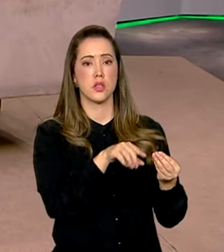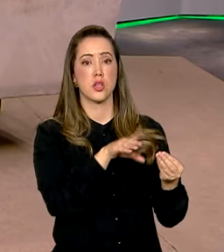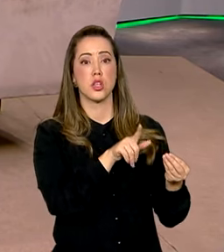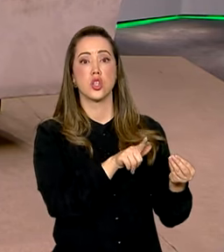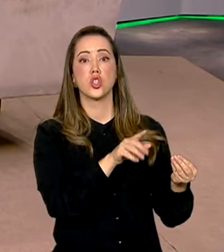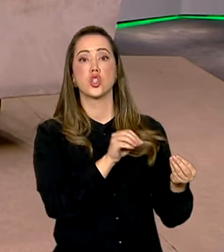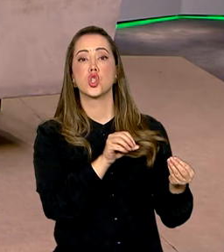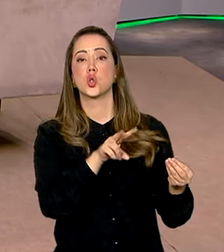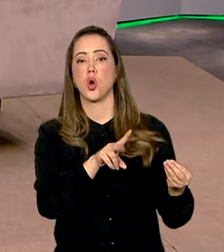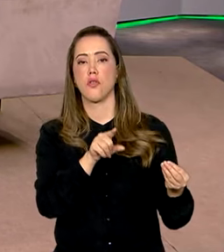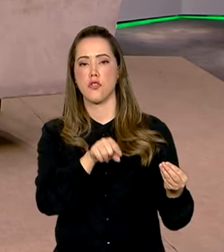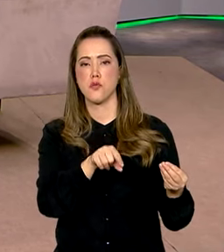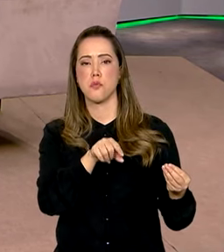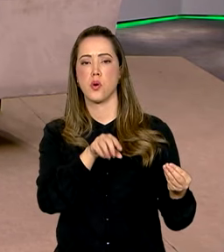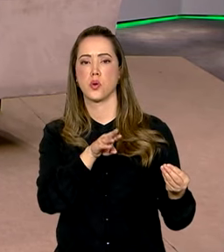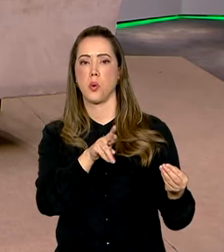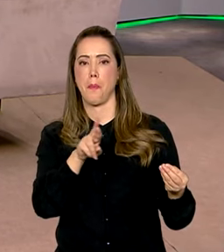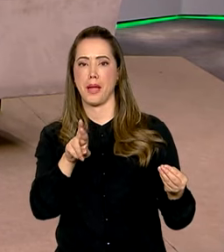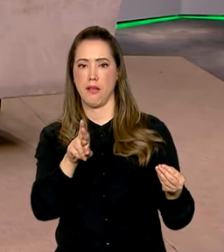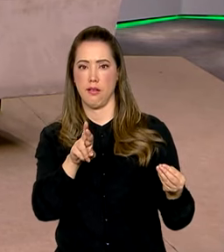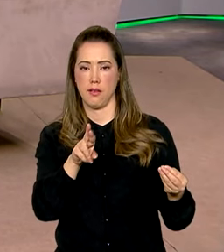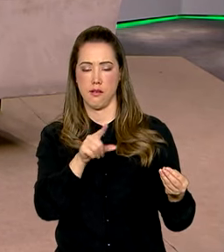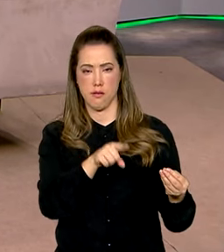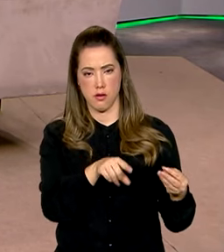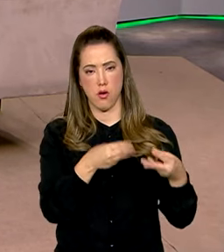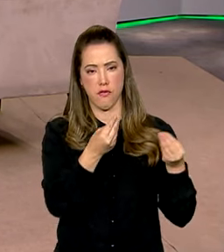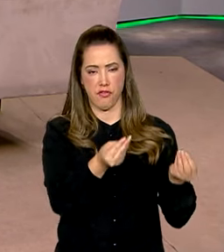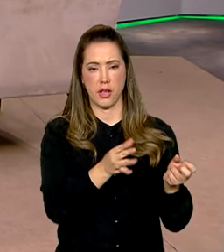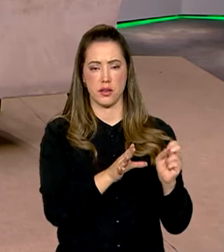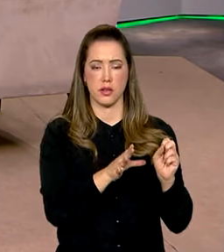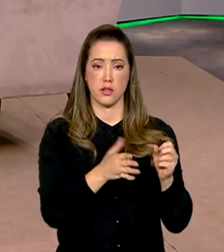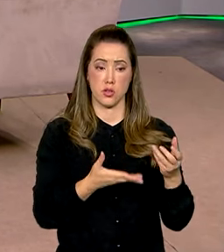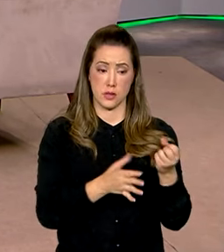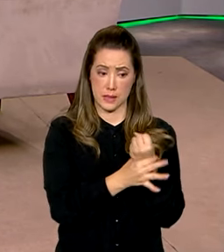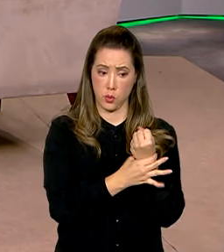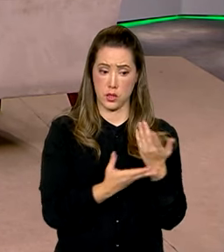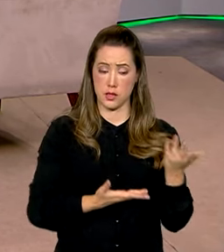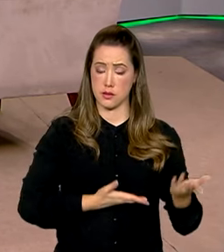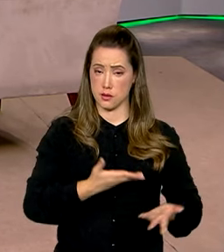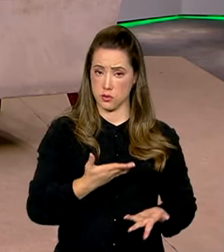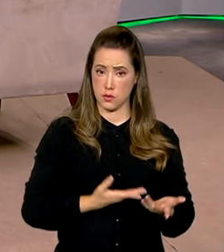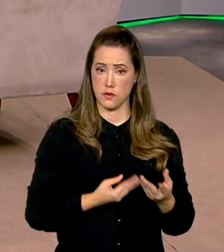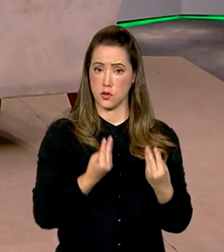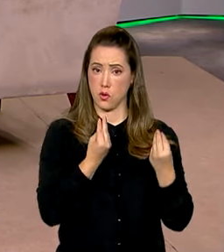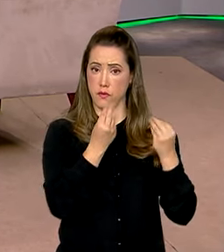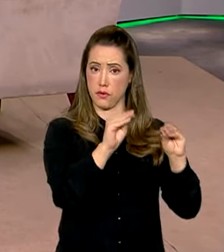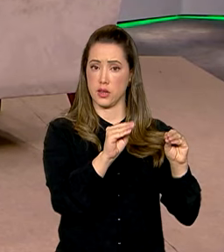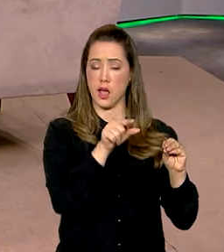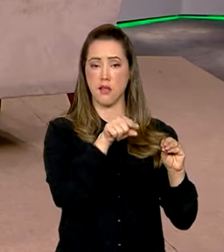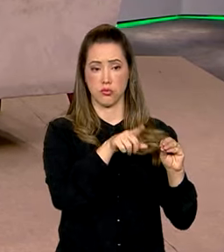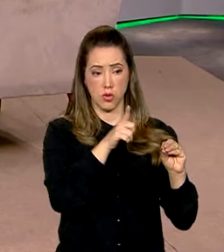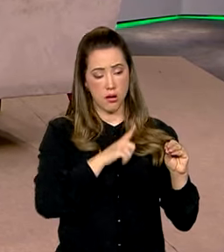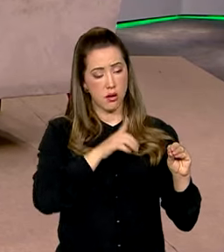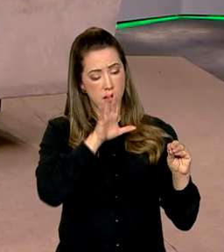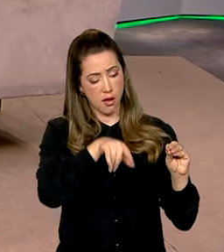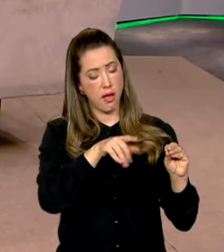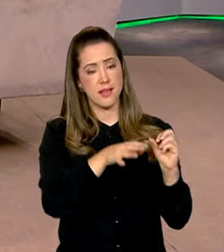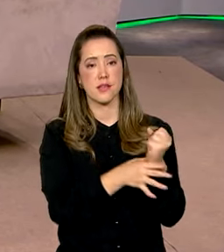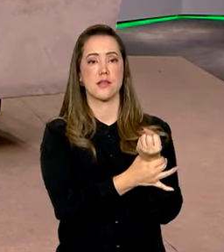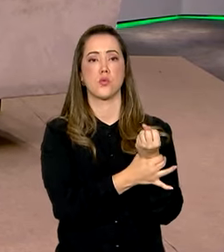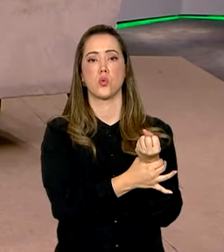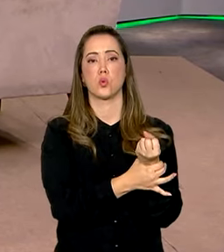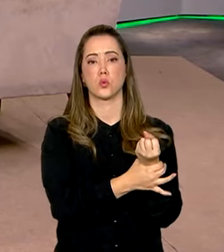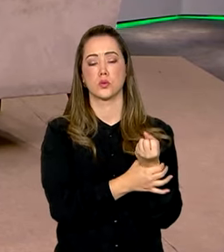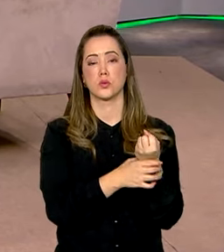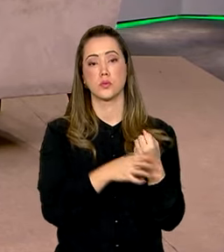todo o serviço que está disponibilizado ali tem a marca da qualidade, principalmente da segurança.